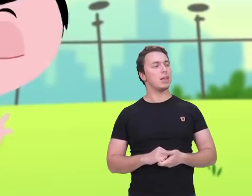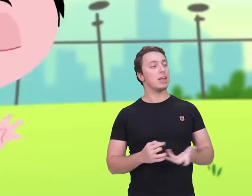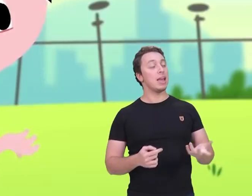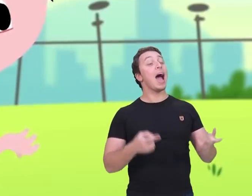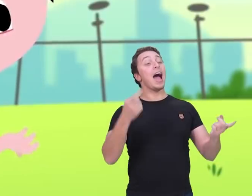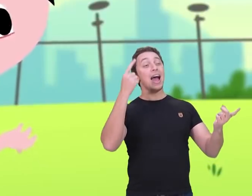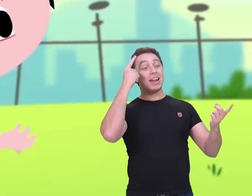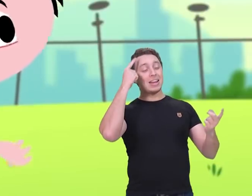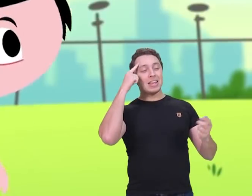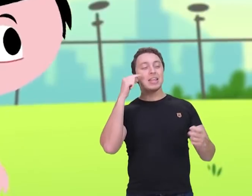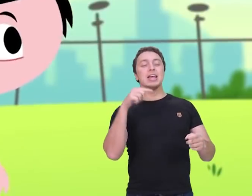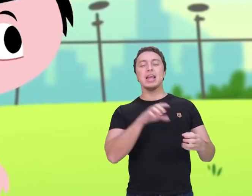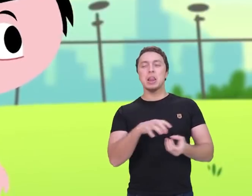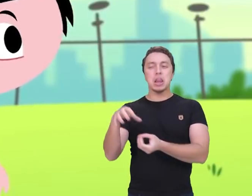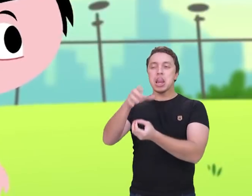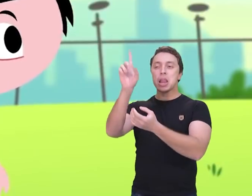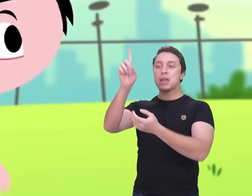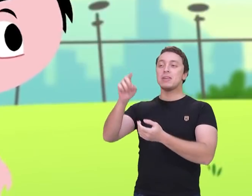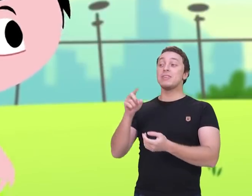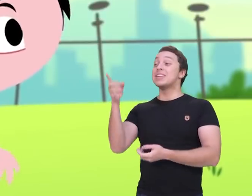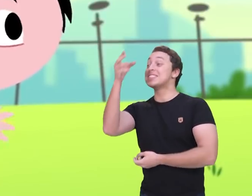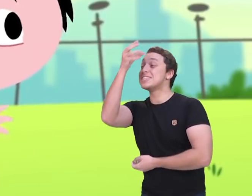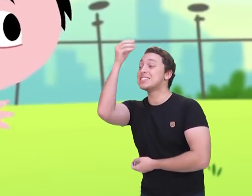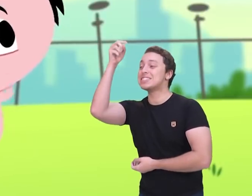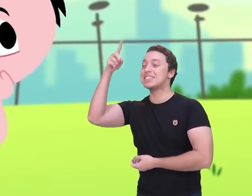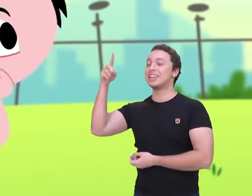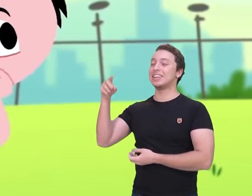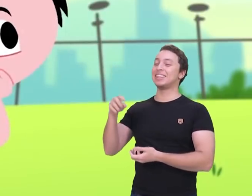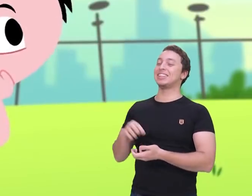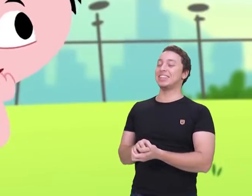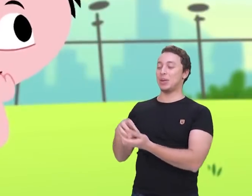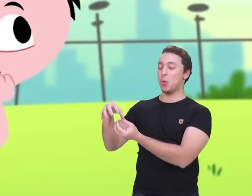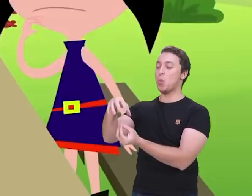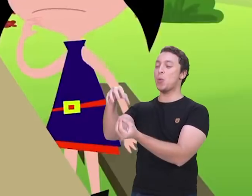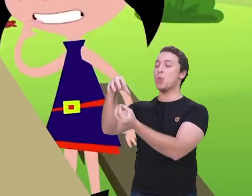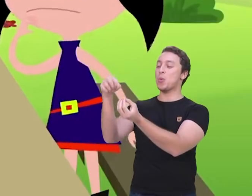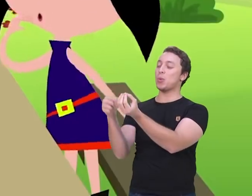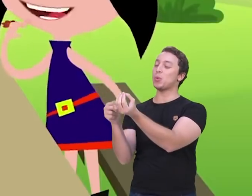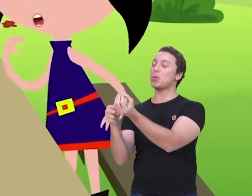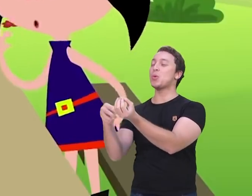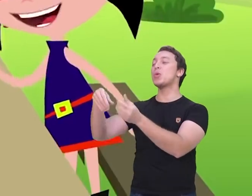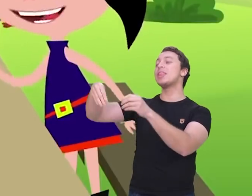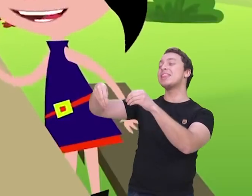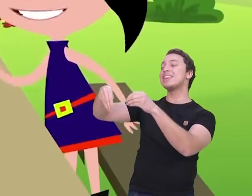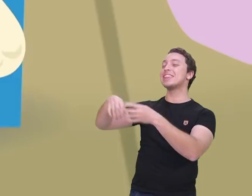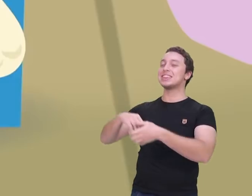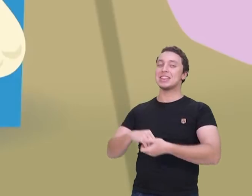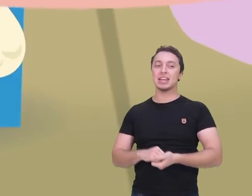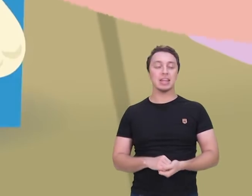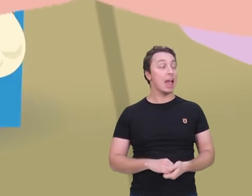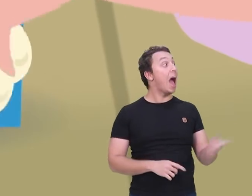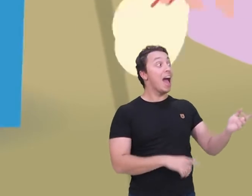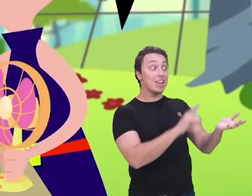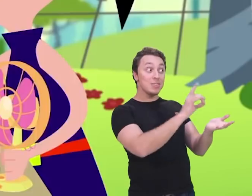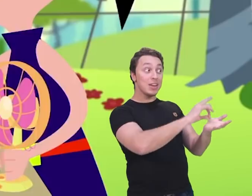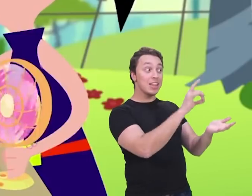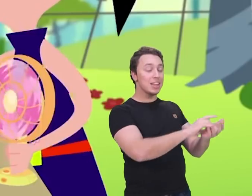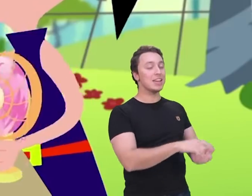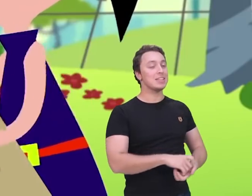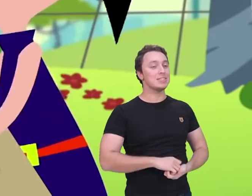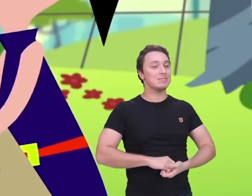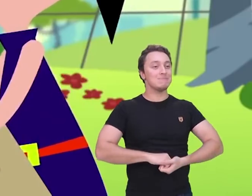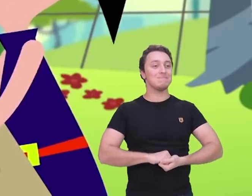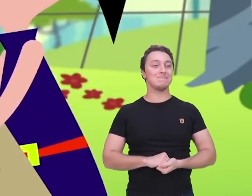Já sei por que ele não tá voando. Você esqueceu de tirar o saquinho de areia. Ah, é mesmo?